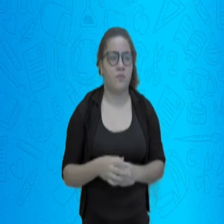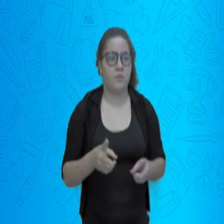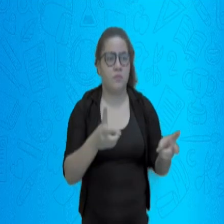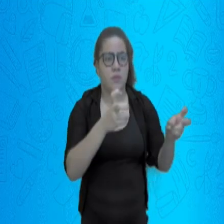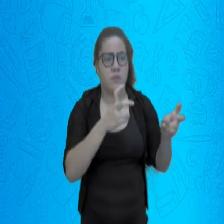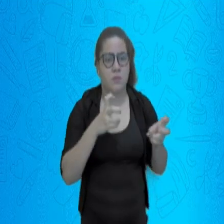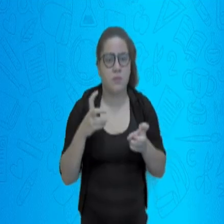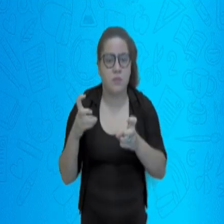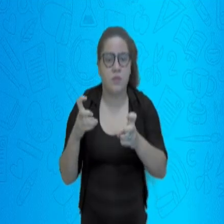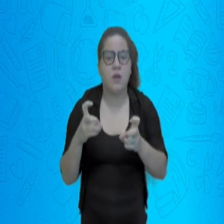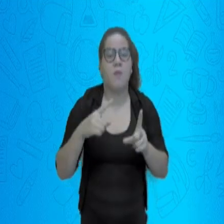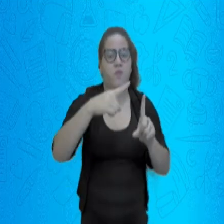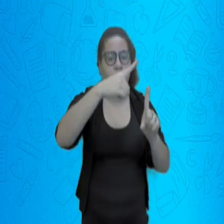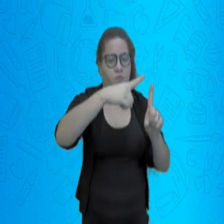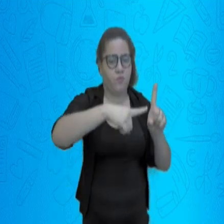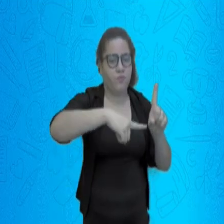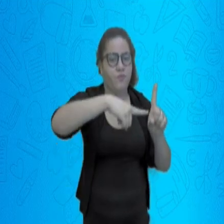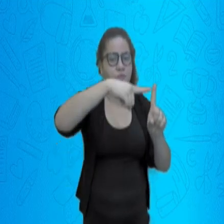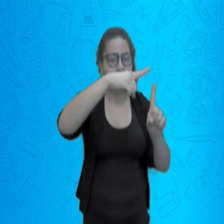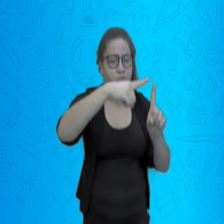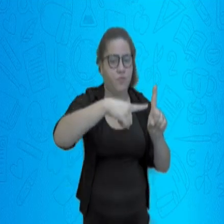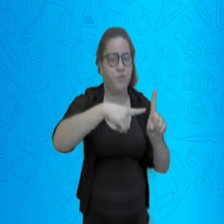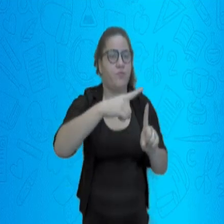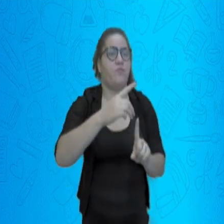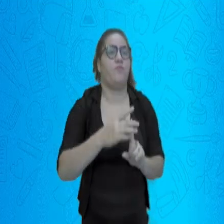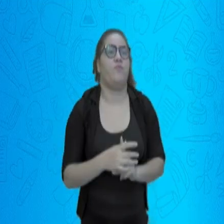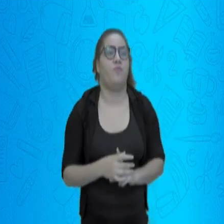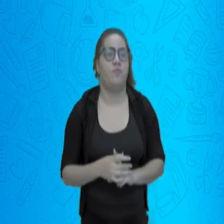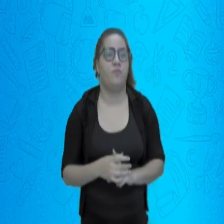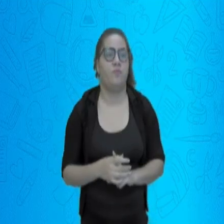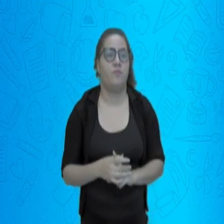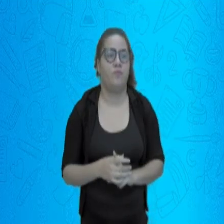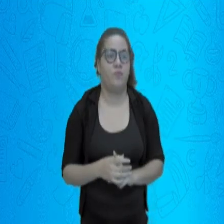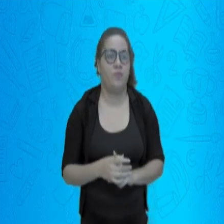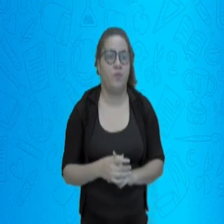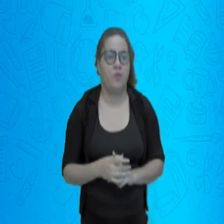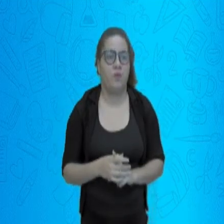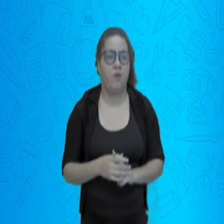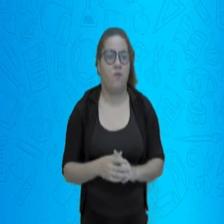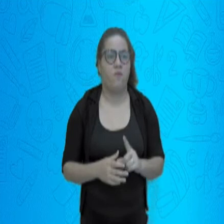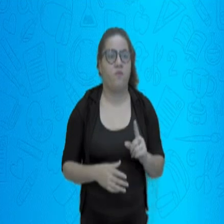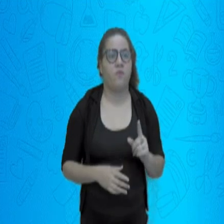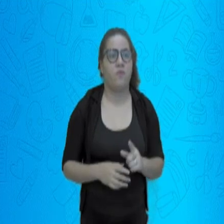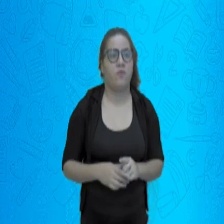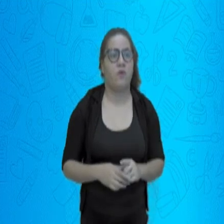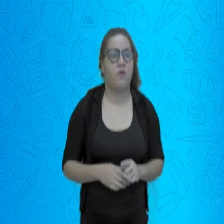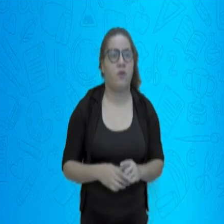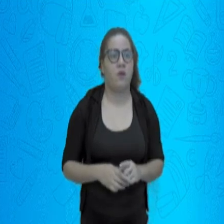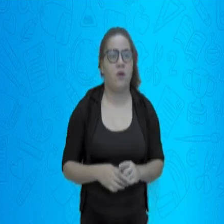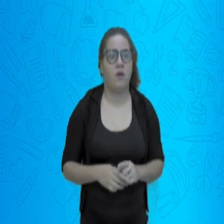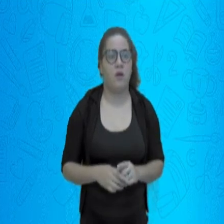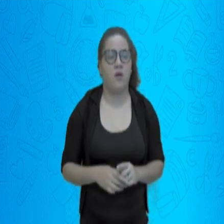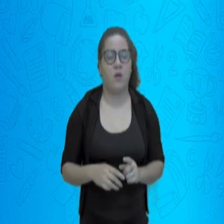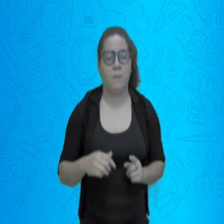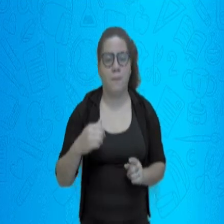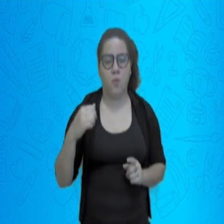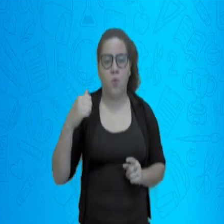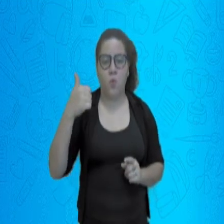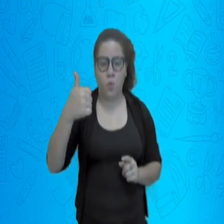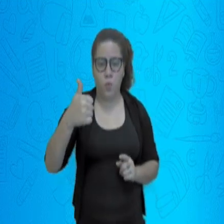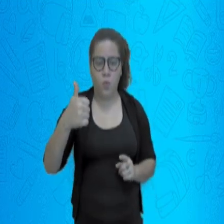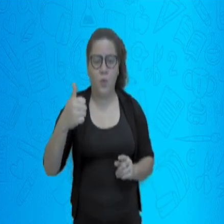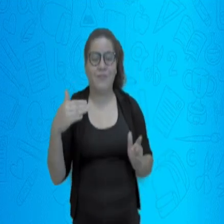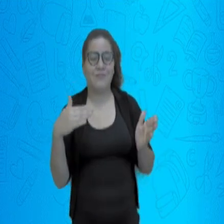nesse termômetro aqui, né, nessa reta aqui, vamos ver, olha, a variação, olha, de 1 até -5,